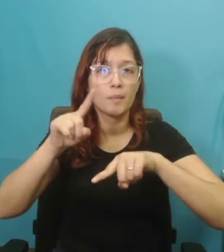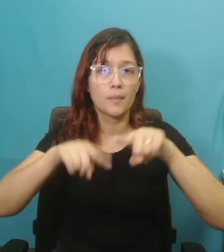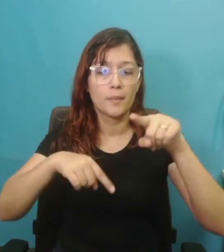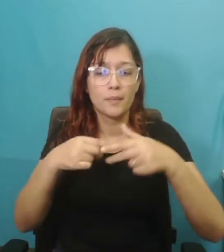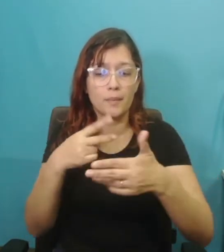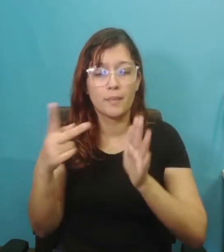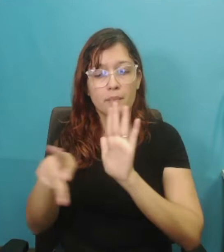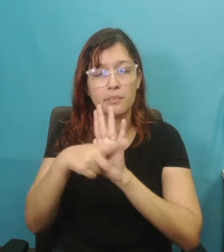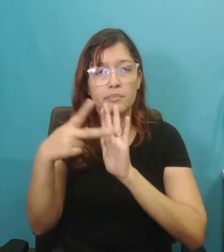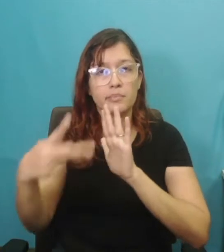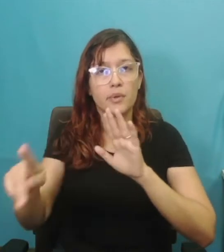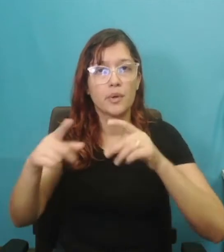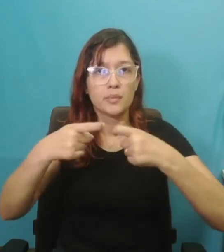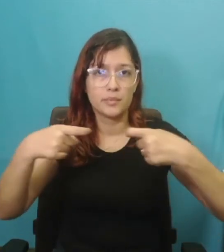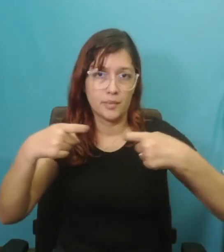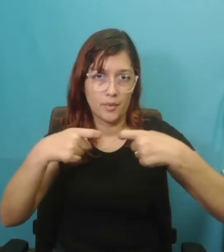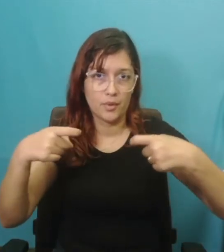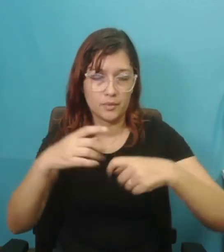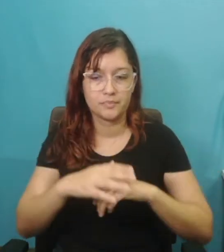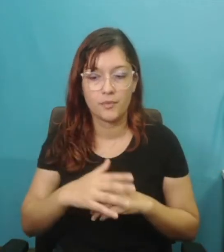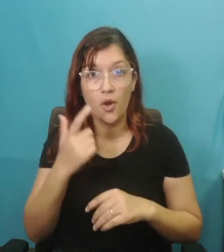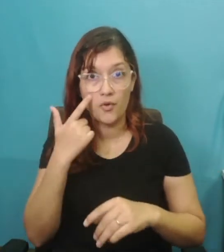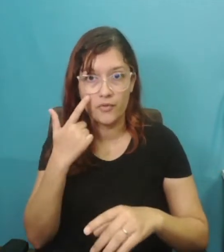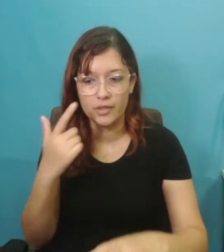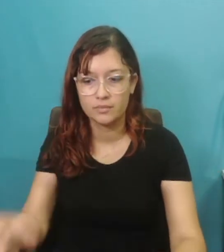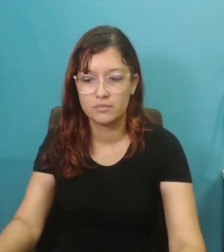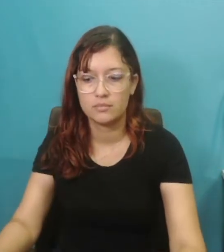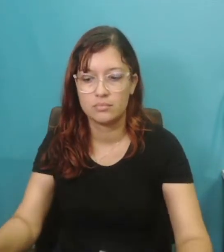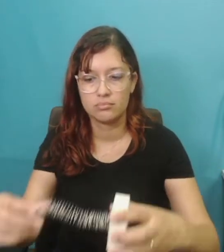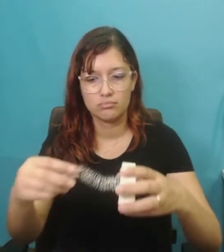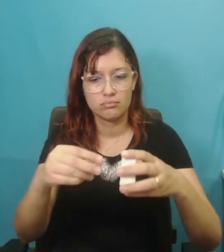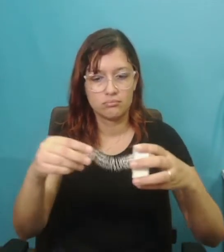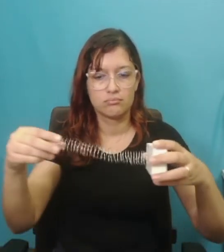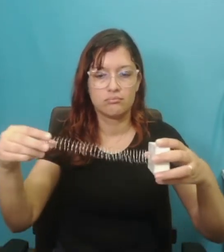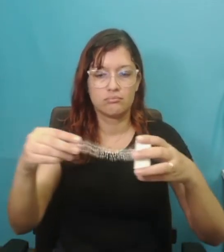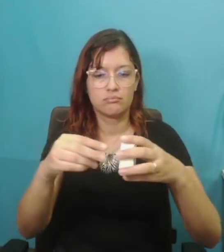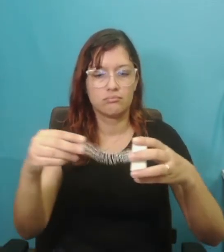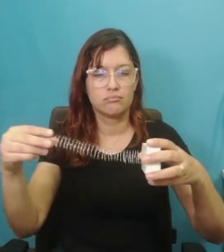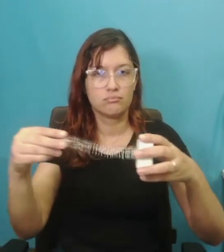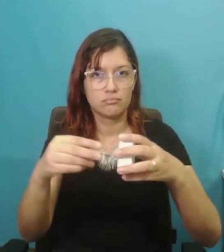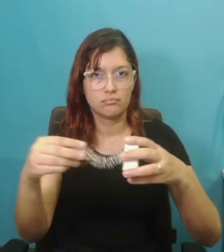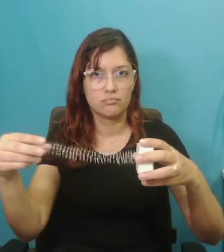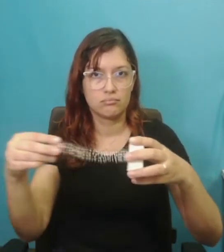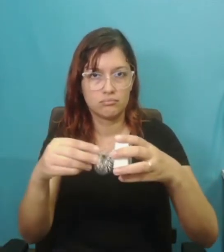Porque vai depender do material em que a mola é feita. Veja só.